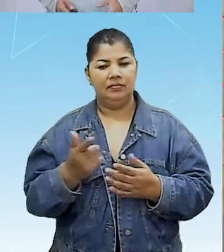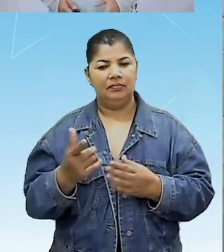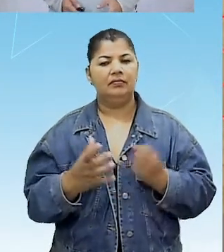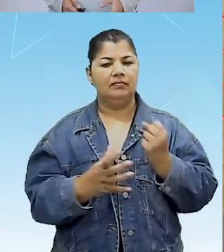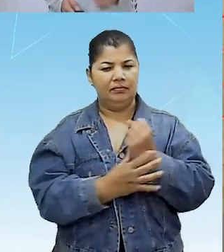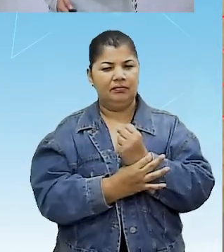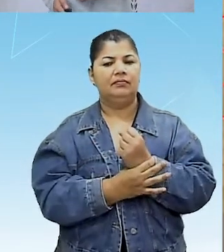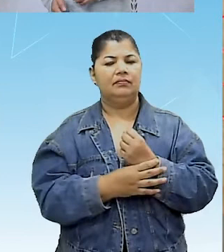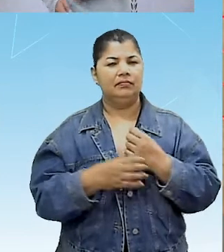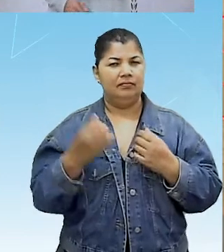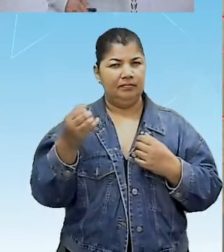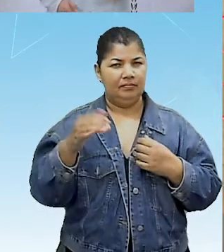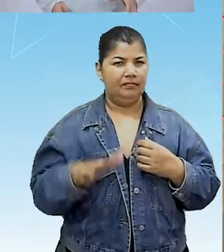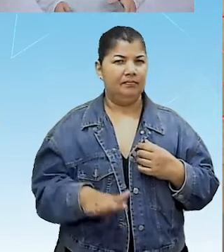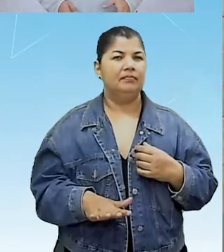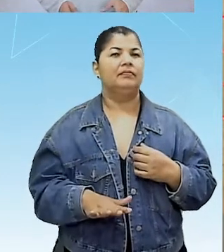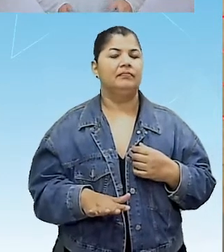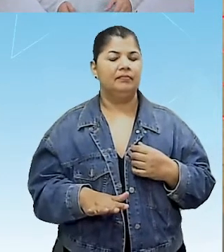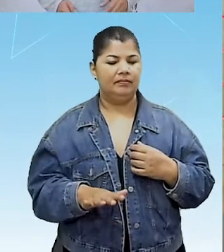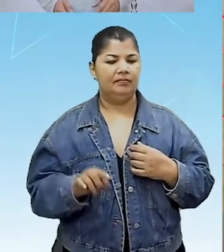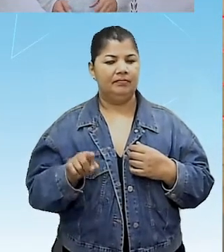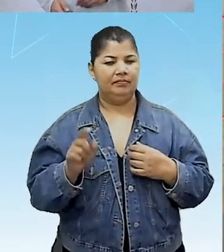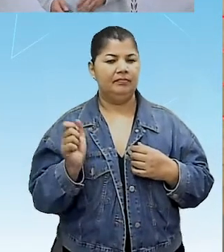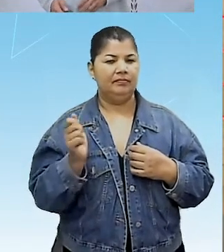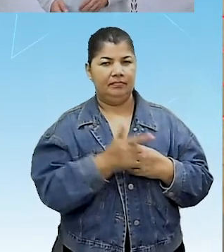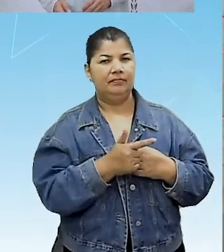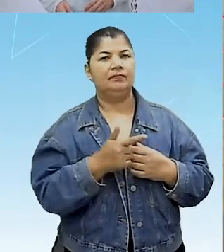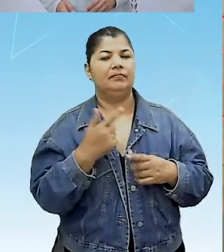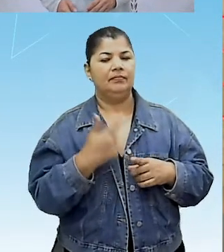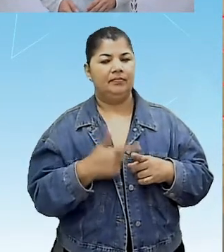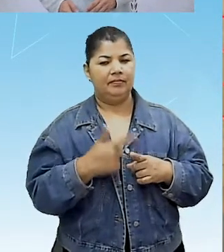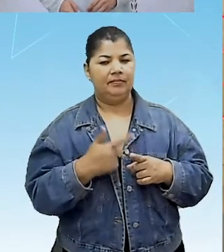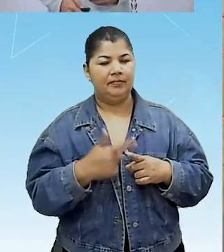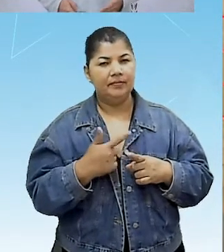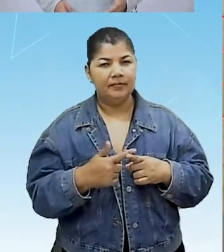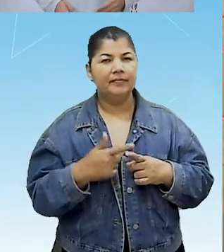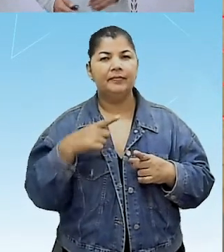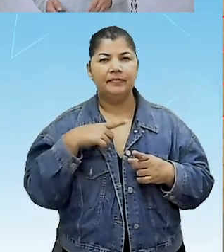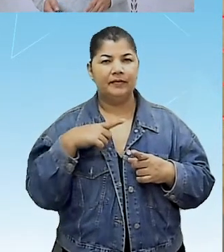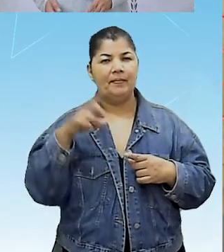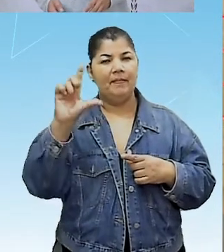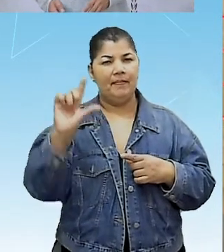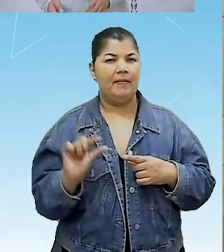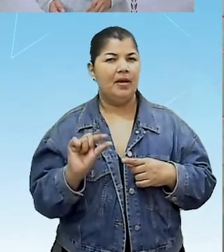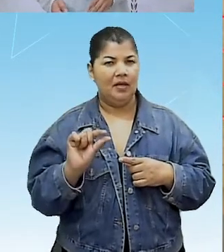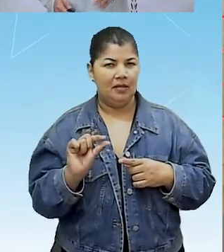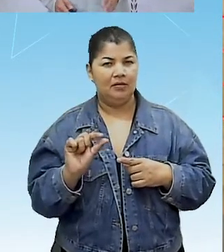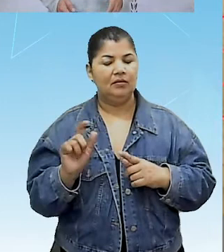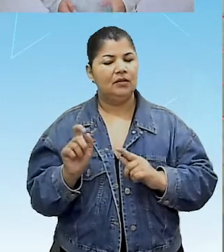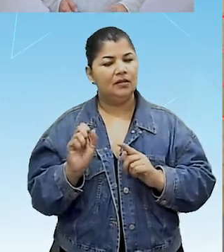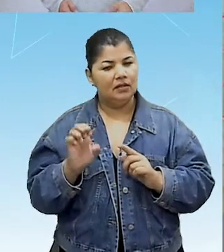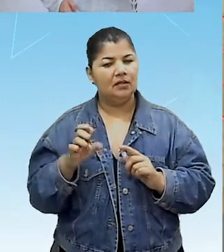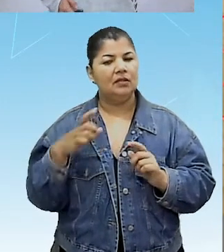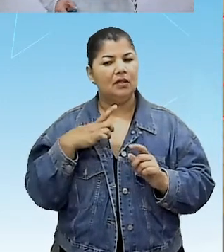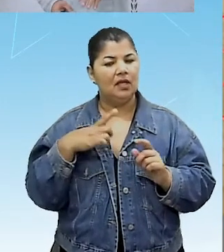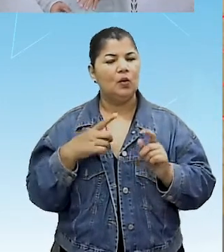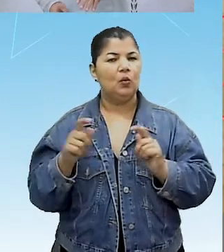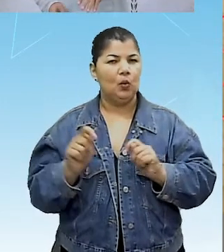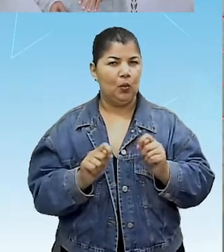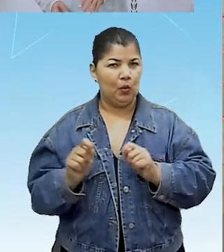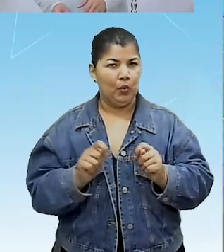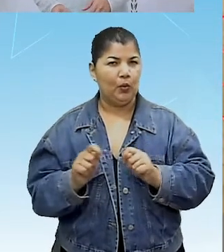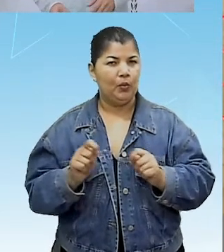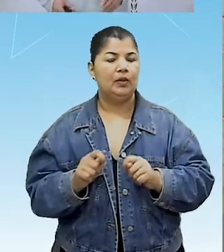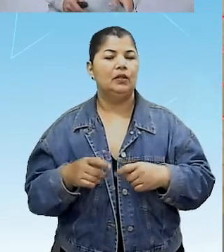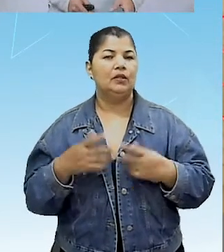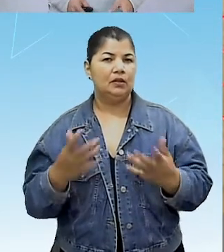mais barata que nós temos entre todas, porque os efeitos são bem menores quando bem controlados. Você já sabe disso, inclusive